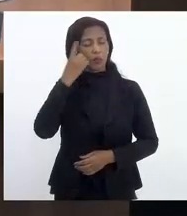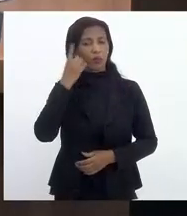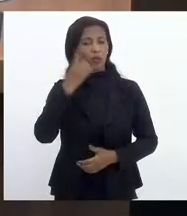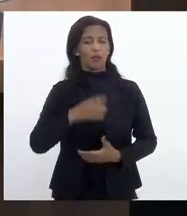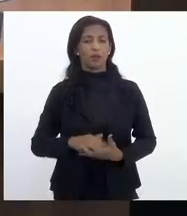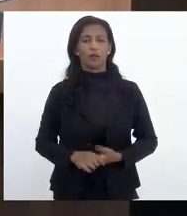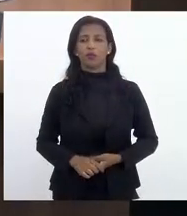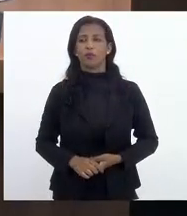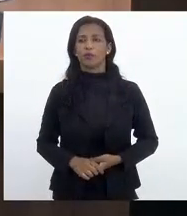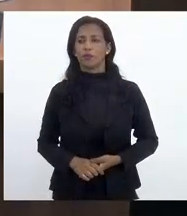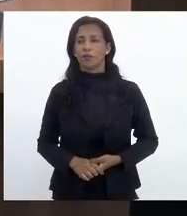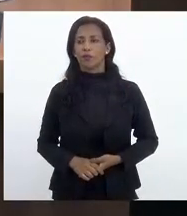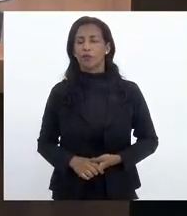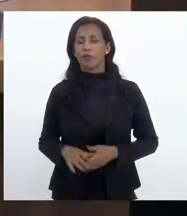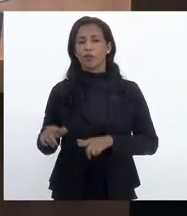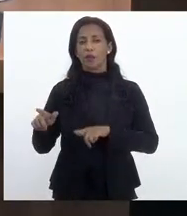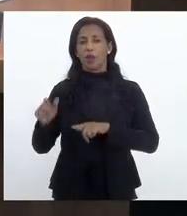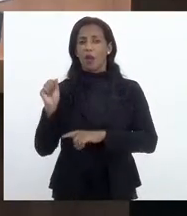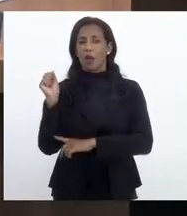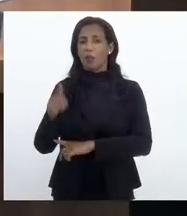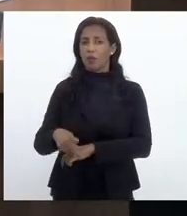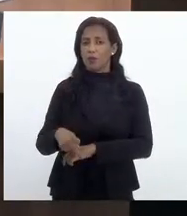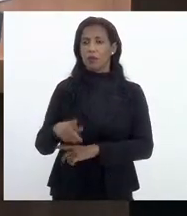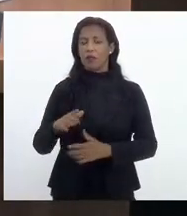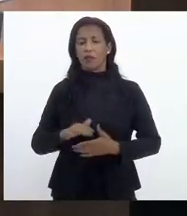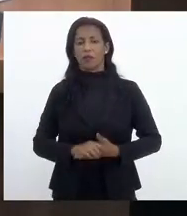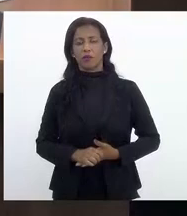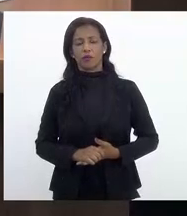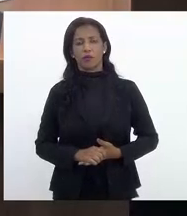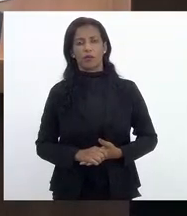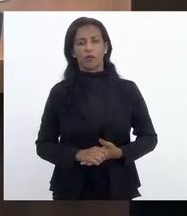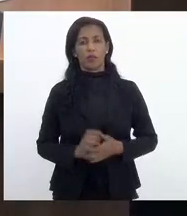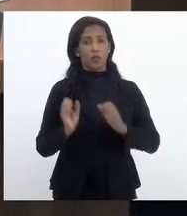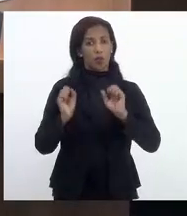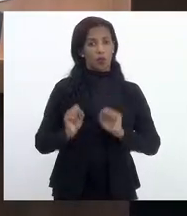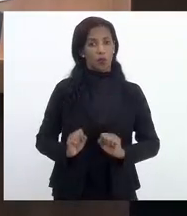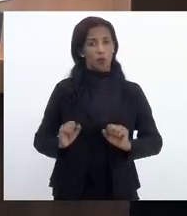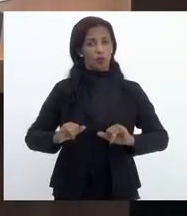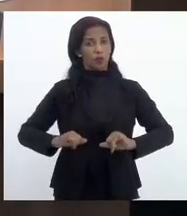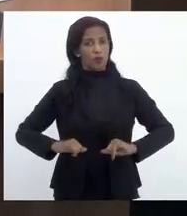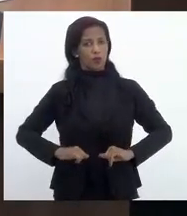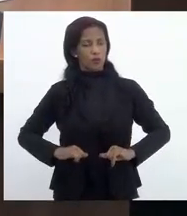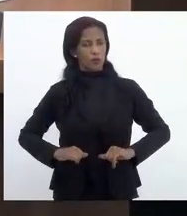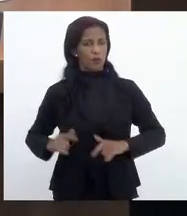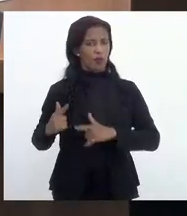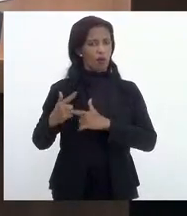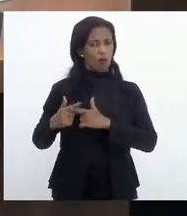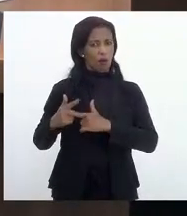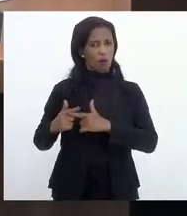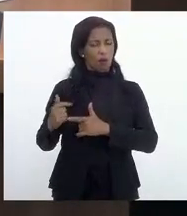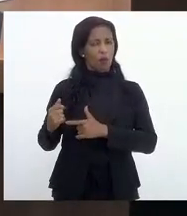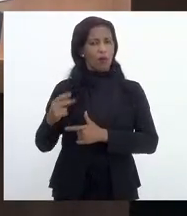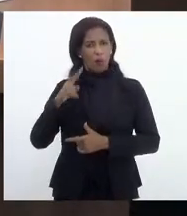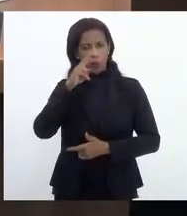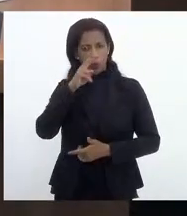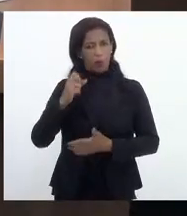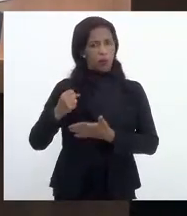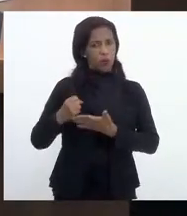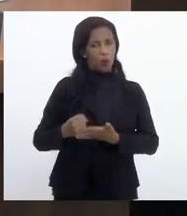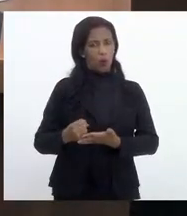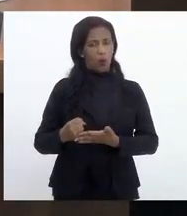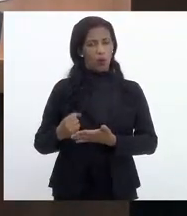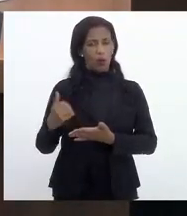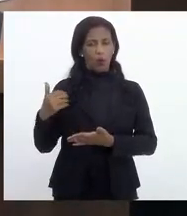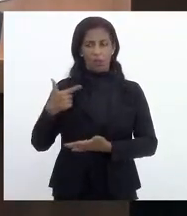é servidor aposentados que poderão sofrer uma carga gigantesca porque